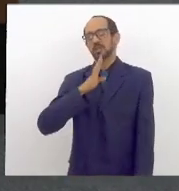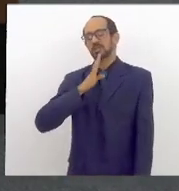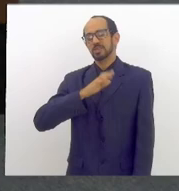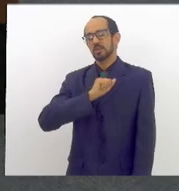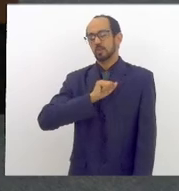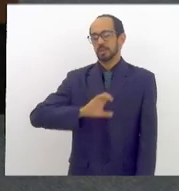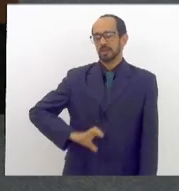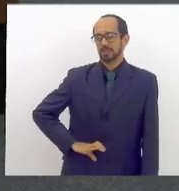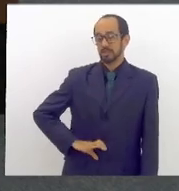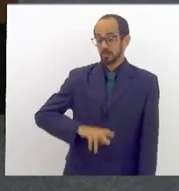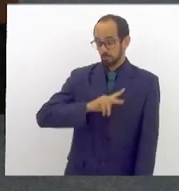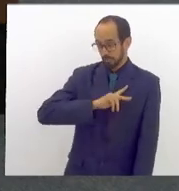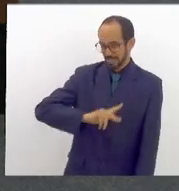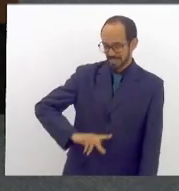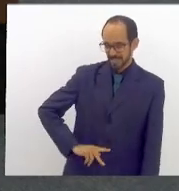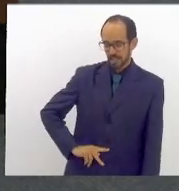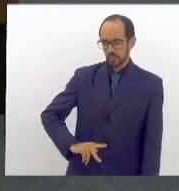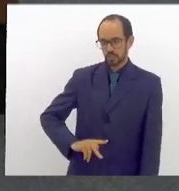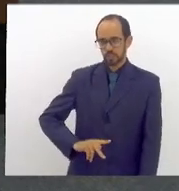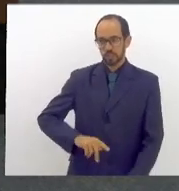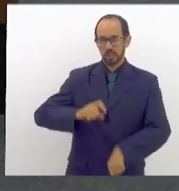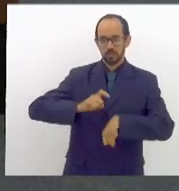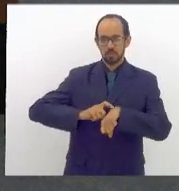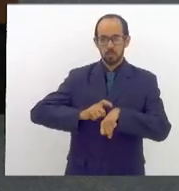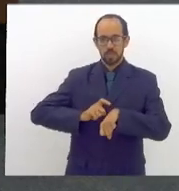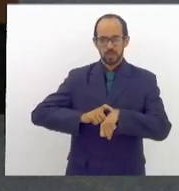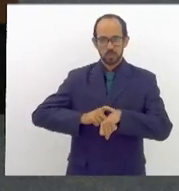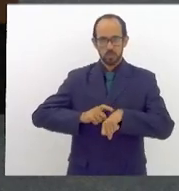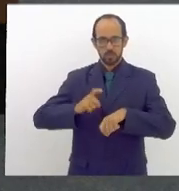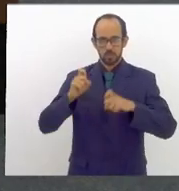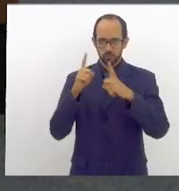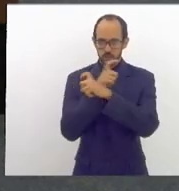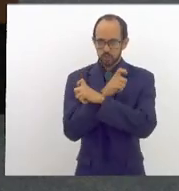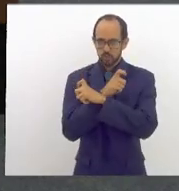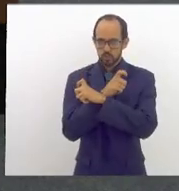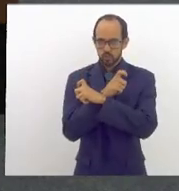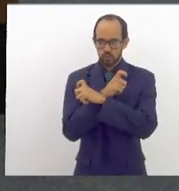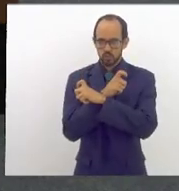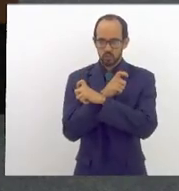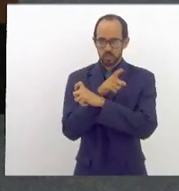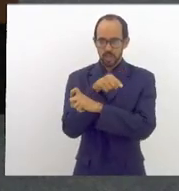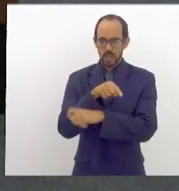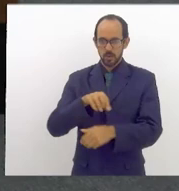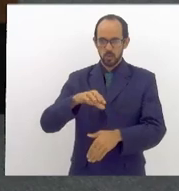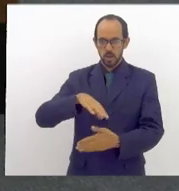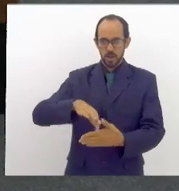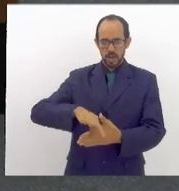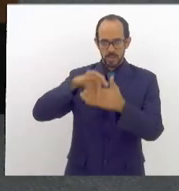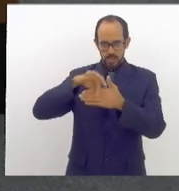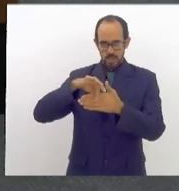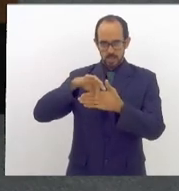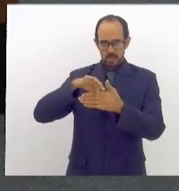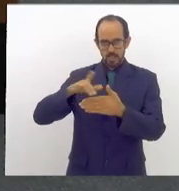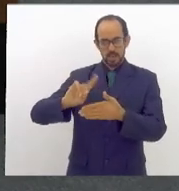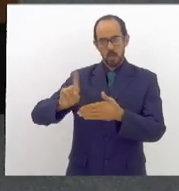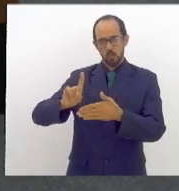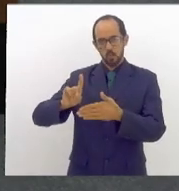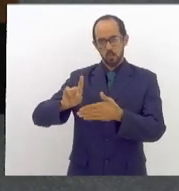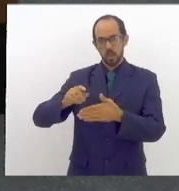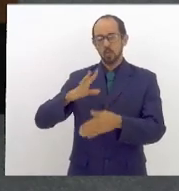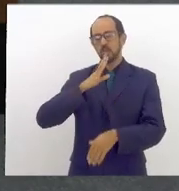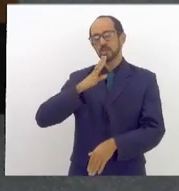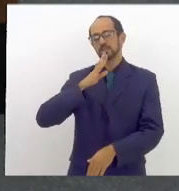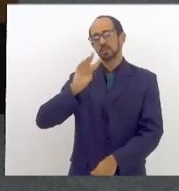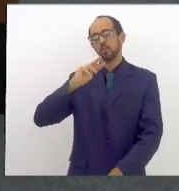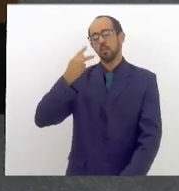que enfrentava um momento difícil na política era o capitão do nosso bar mas eu pude conhecer o ser humano André